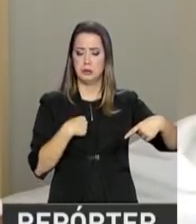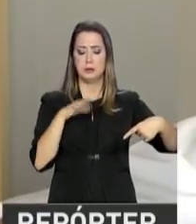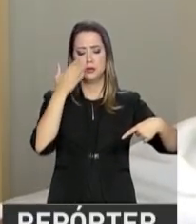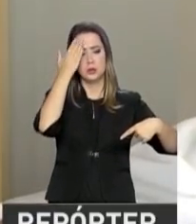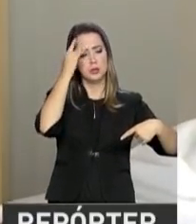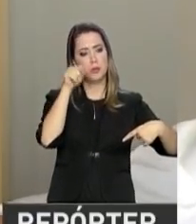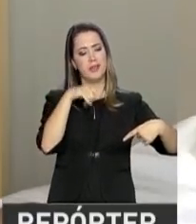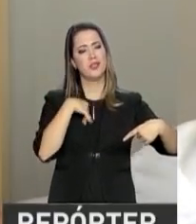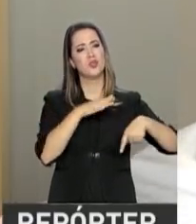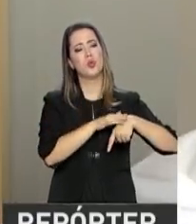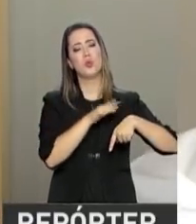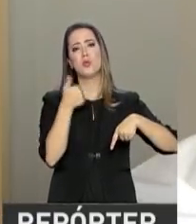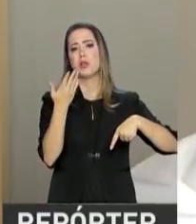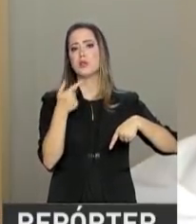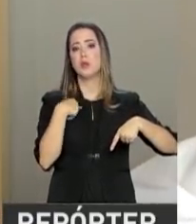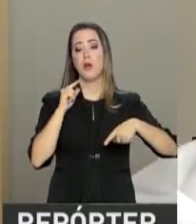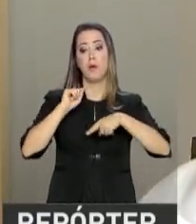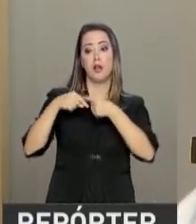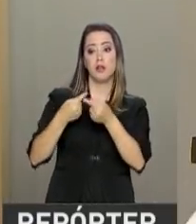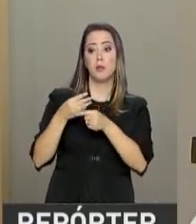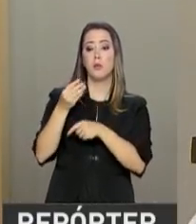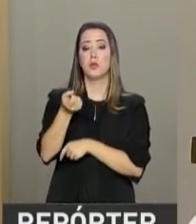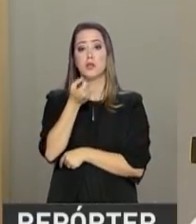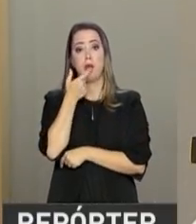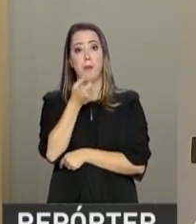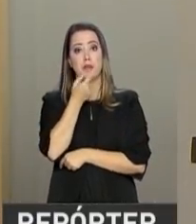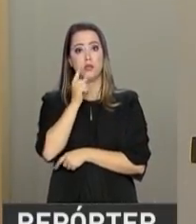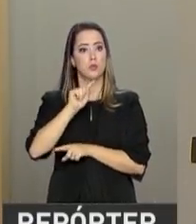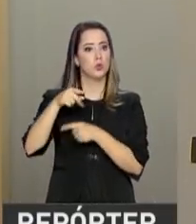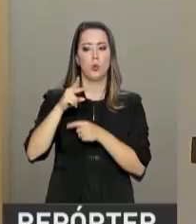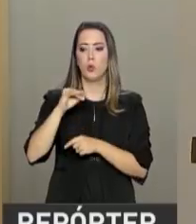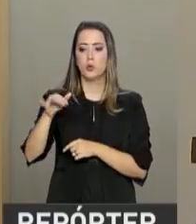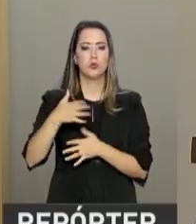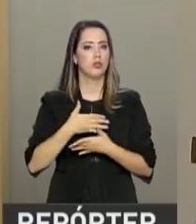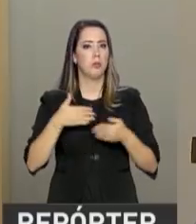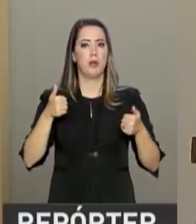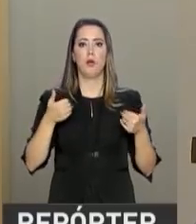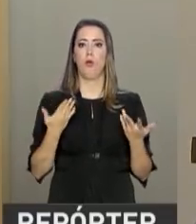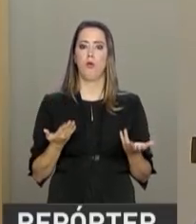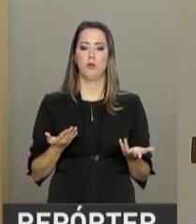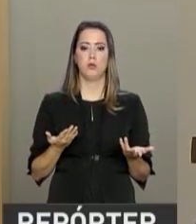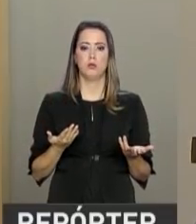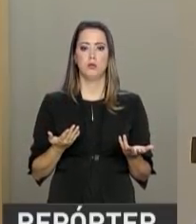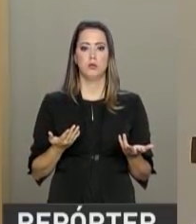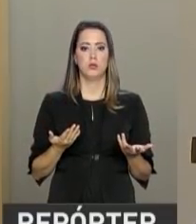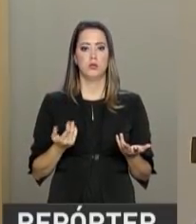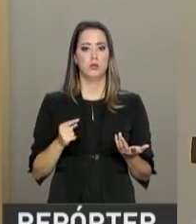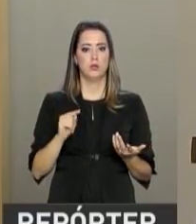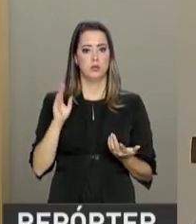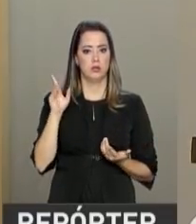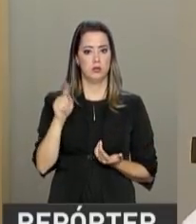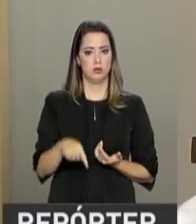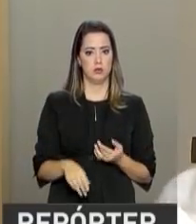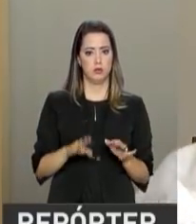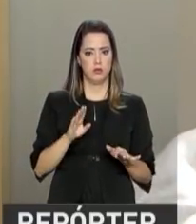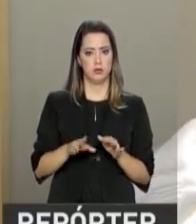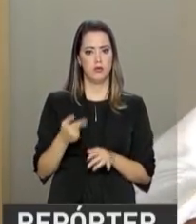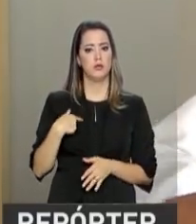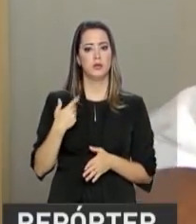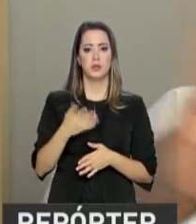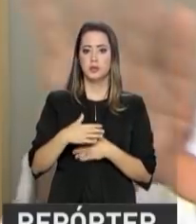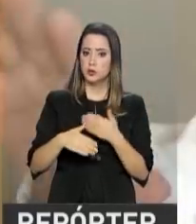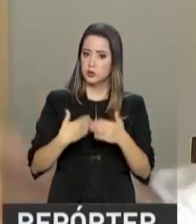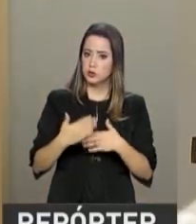concentrado o crio precipitado, no outro dia eu já senti uma melhora, entendeu? Então, assim, aí aquilo ali já foi